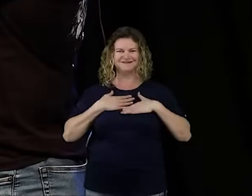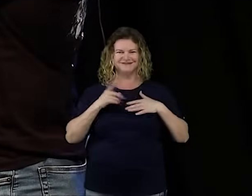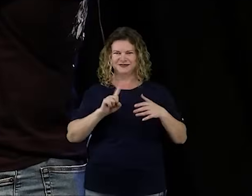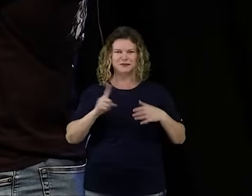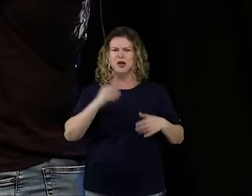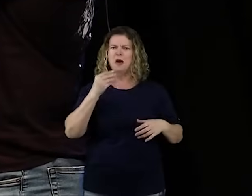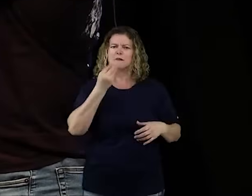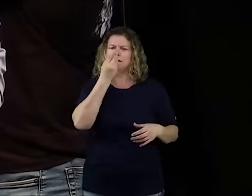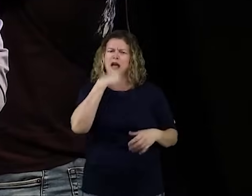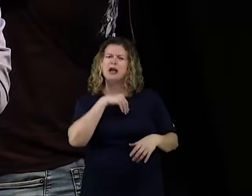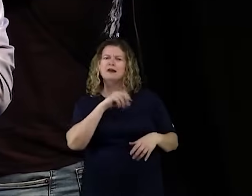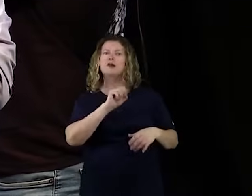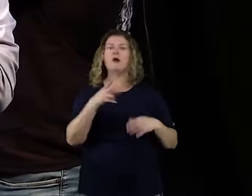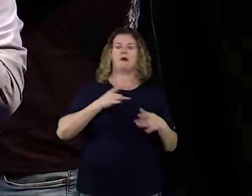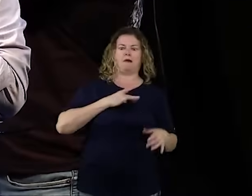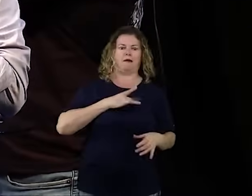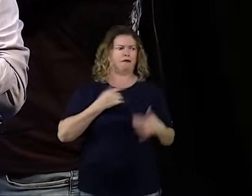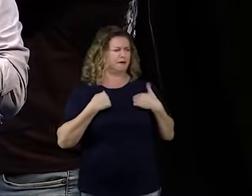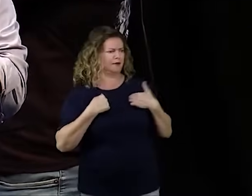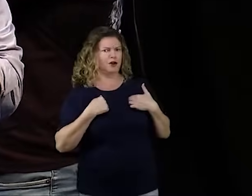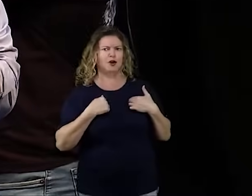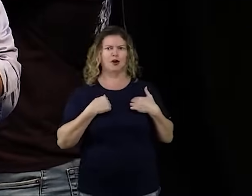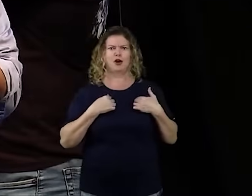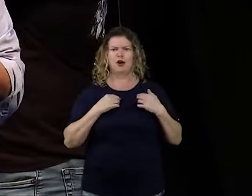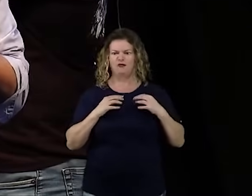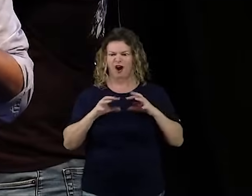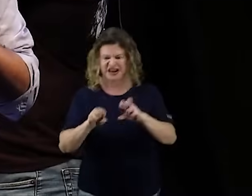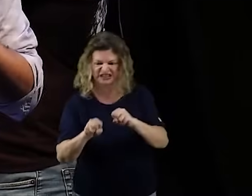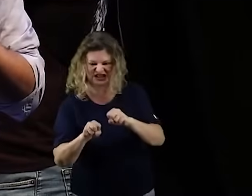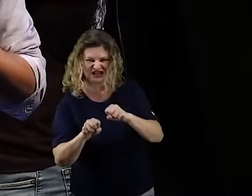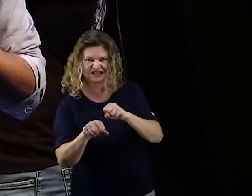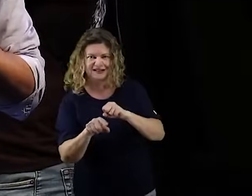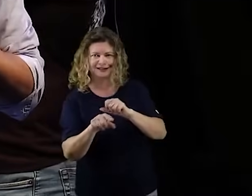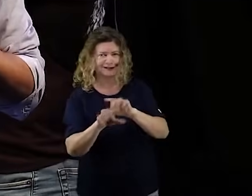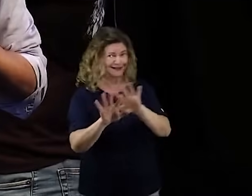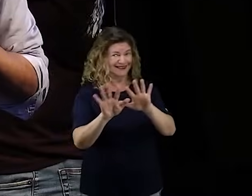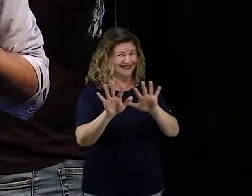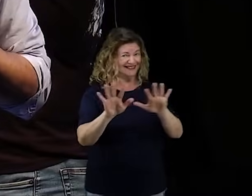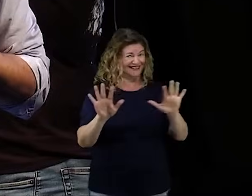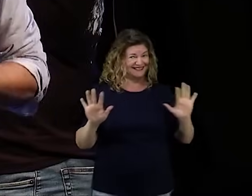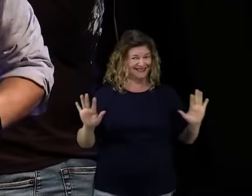só o sobrenome que é lobo só o sobrenome pastor não morde